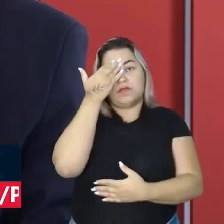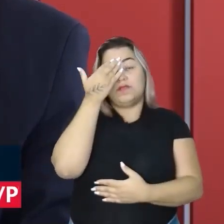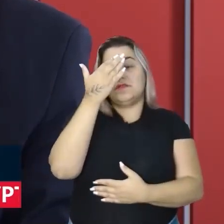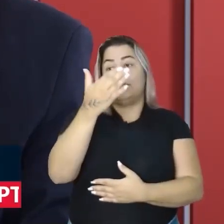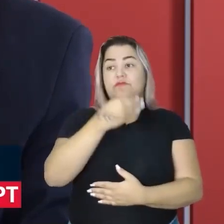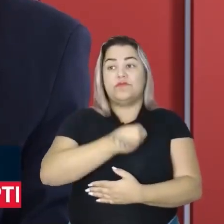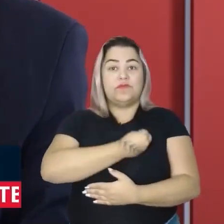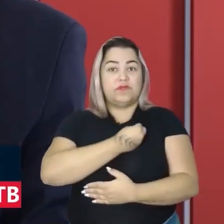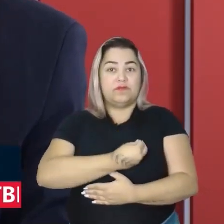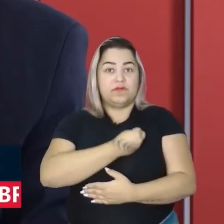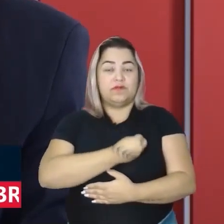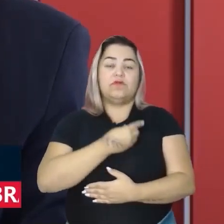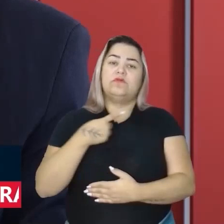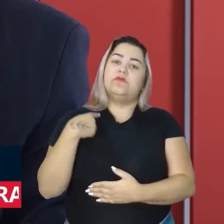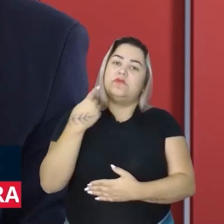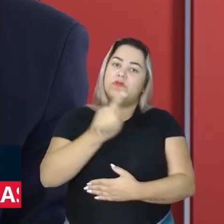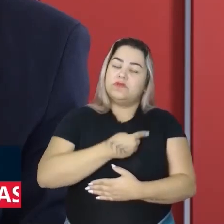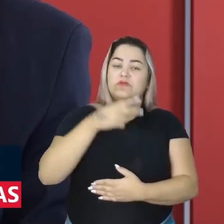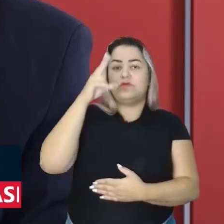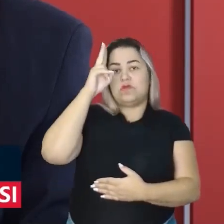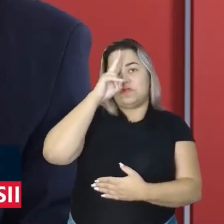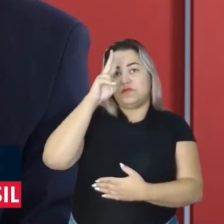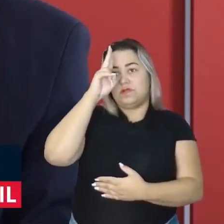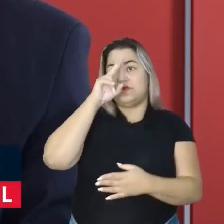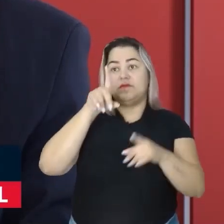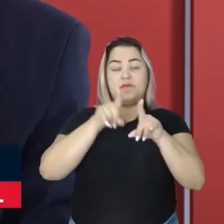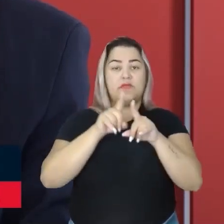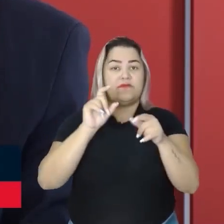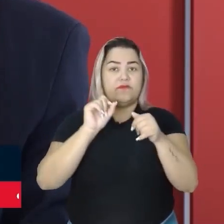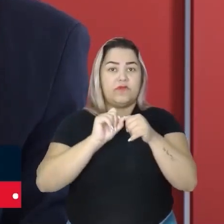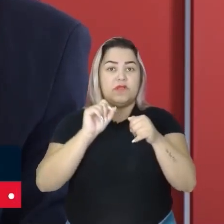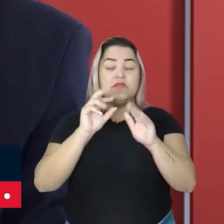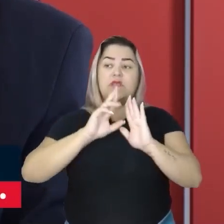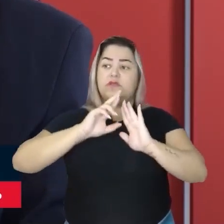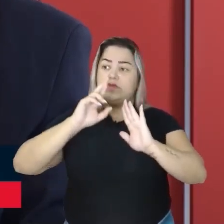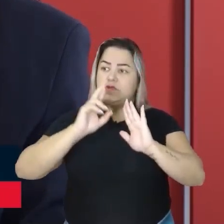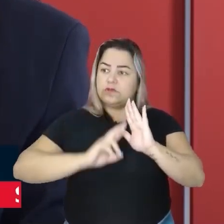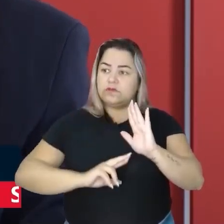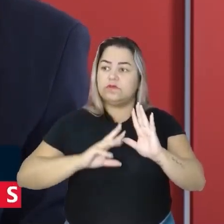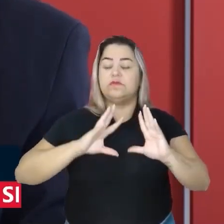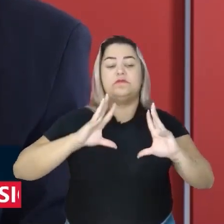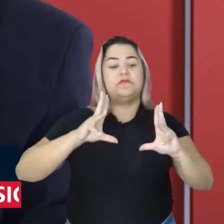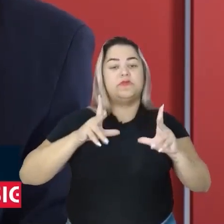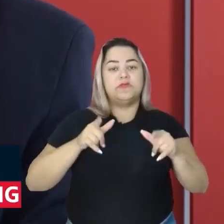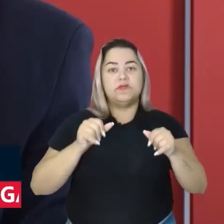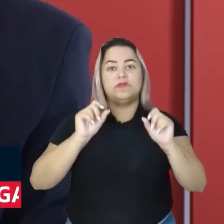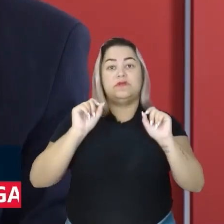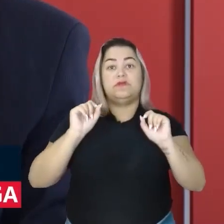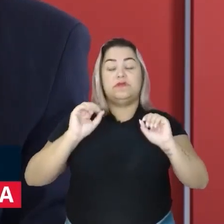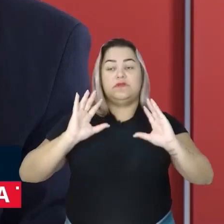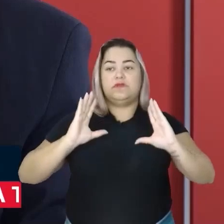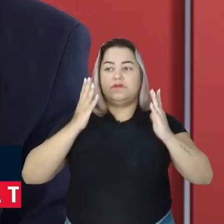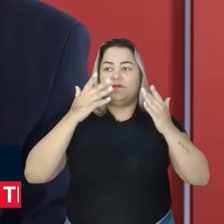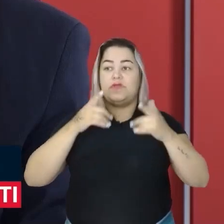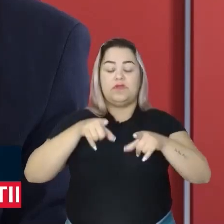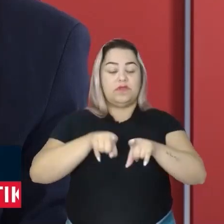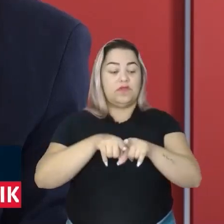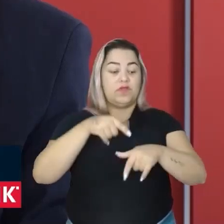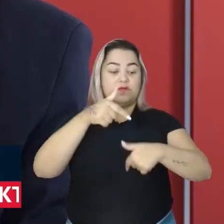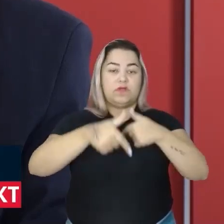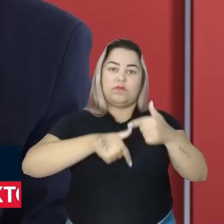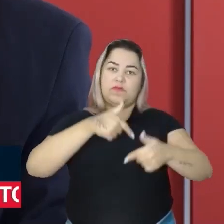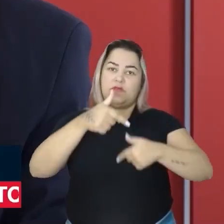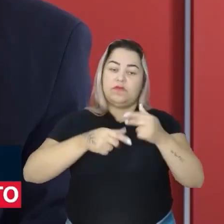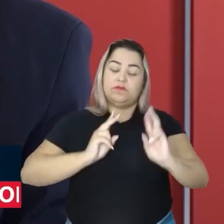sua participação com a gente nesse momento histórico aí, para a gente fazer esse registro, né? E celebrar também, e lembrar que o trabalho continua, né?